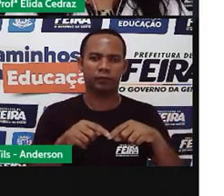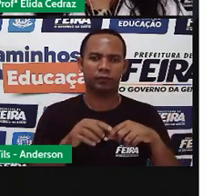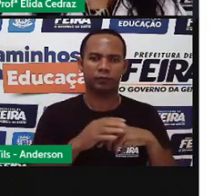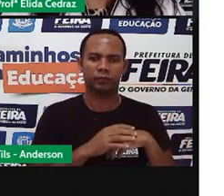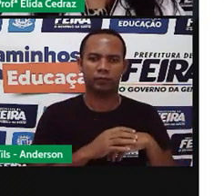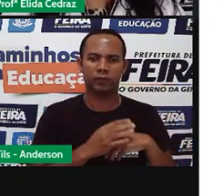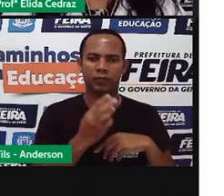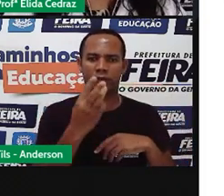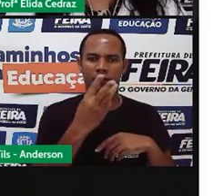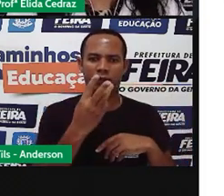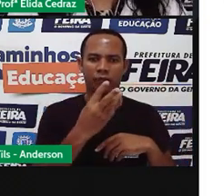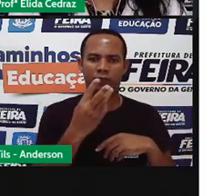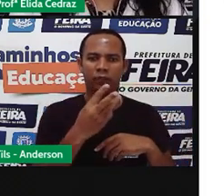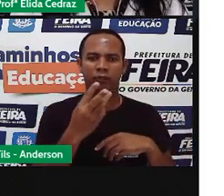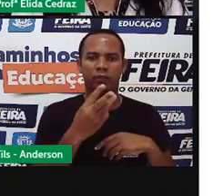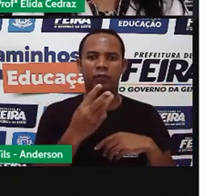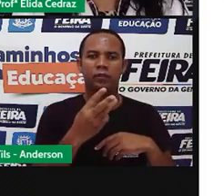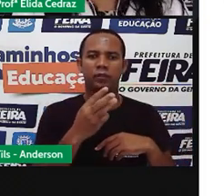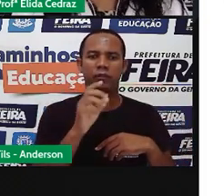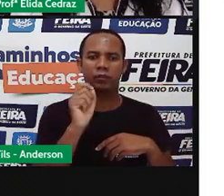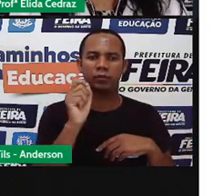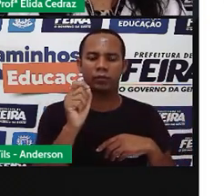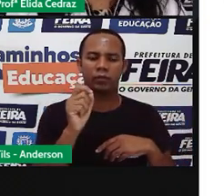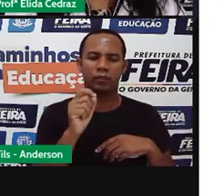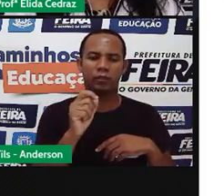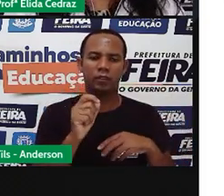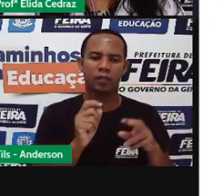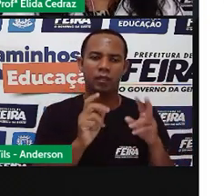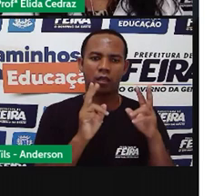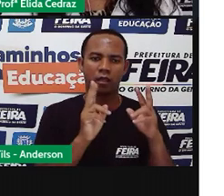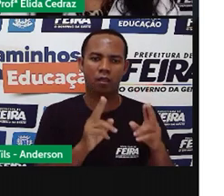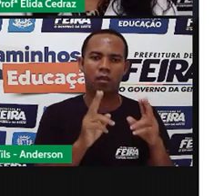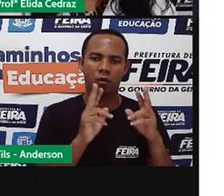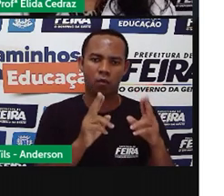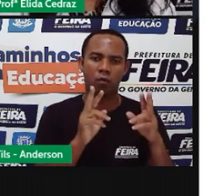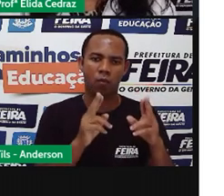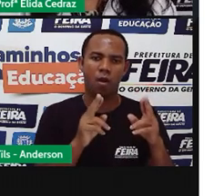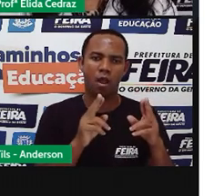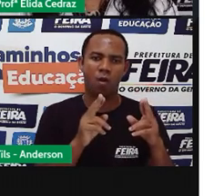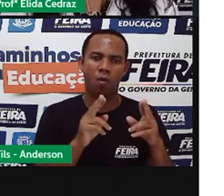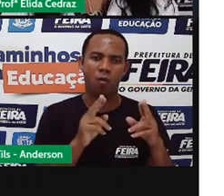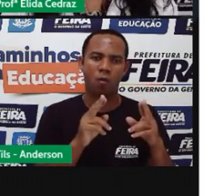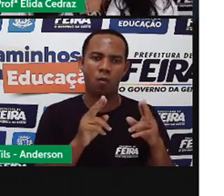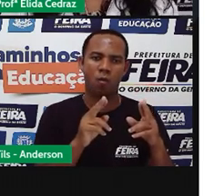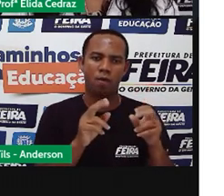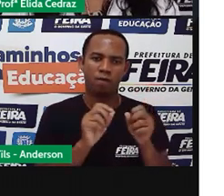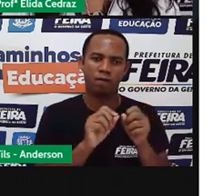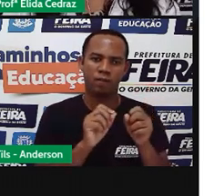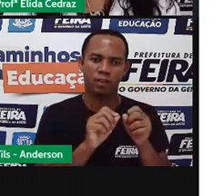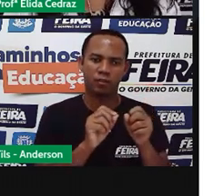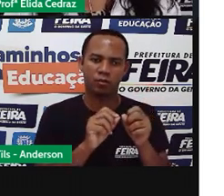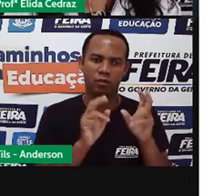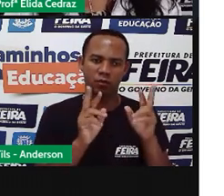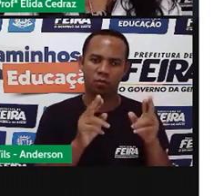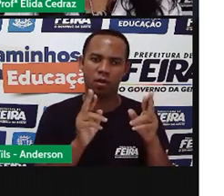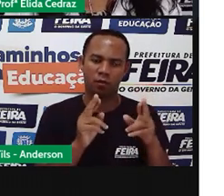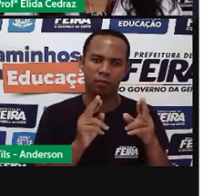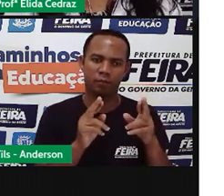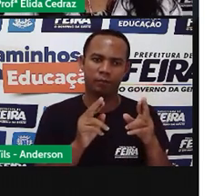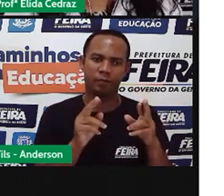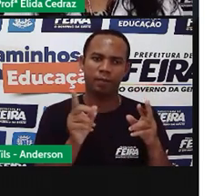São três caixas. Elas são do mesmo material? São feitas do mesmo